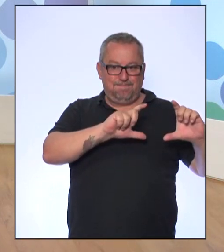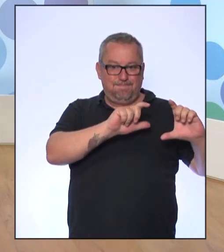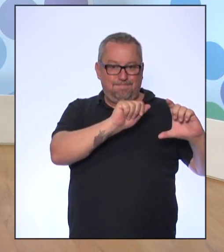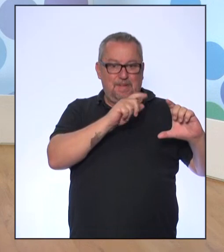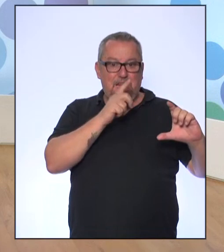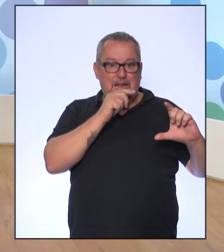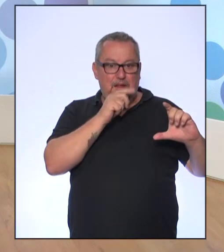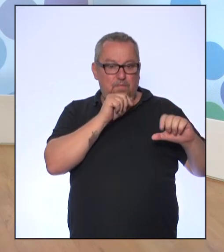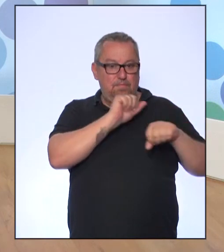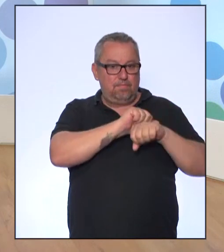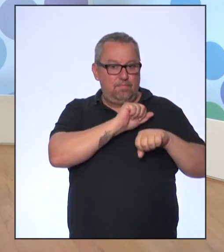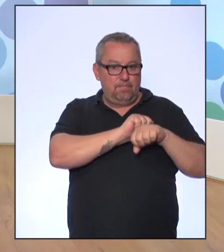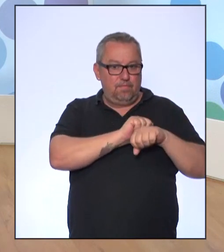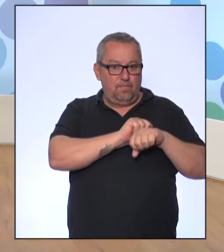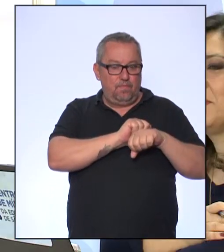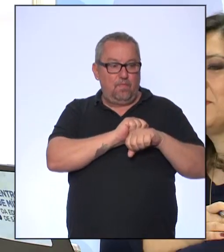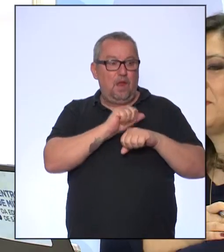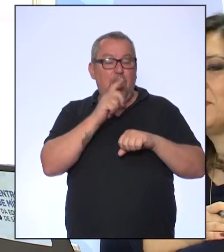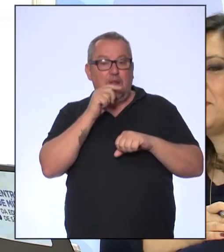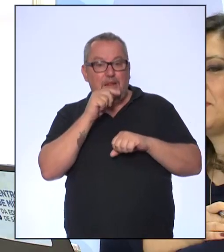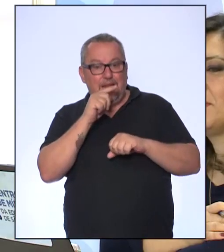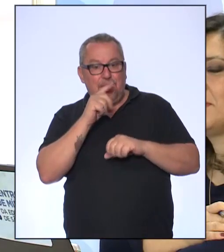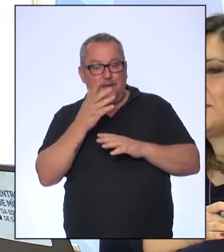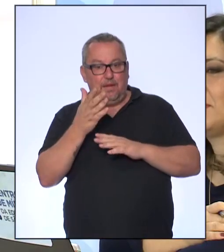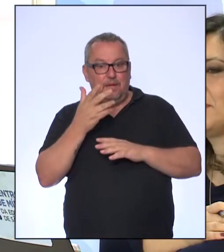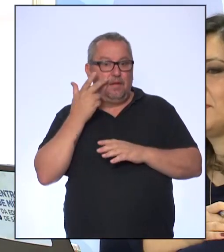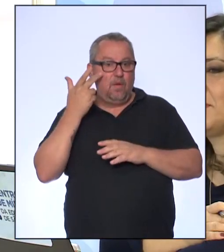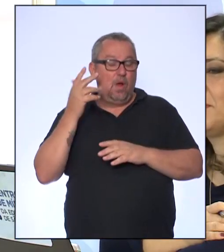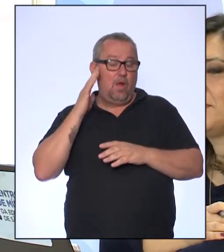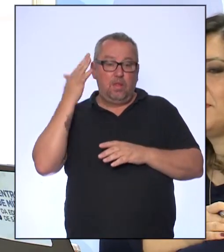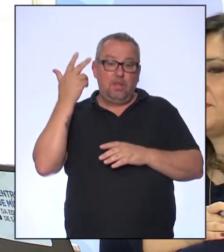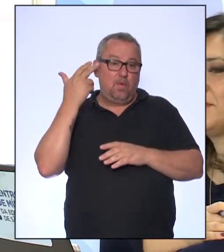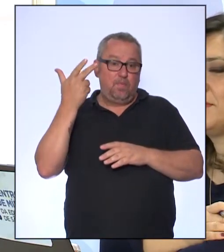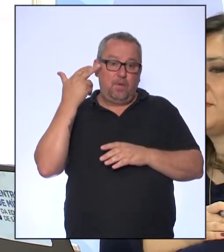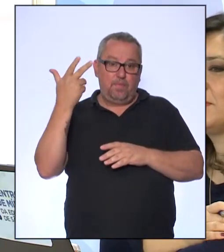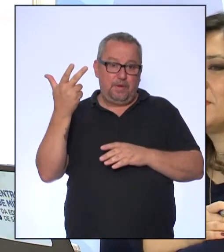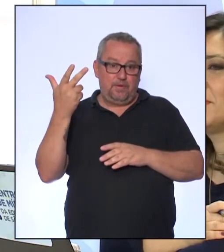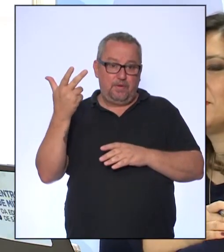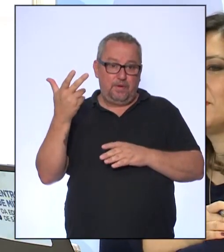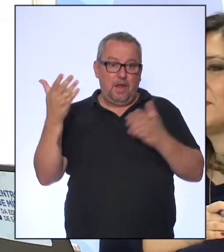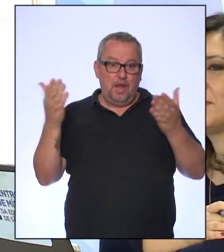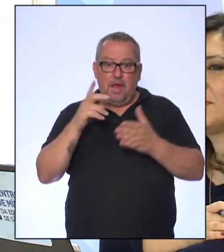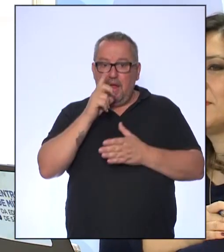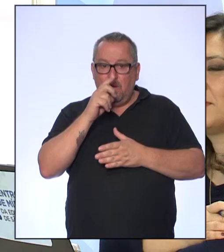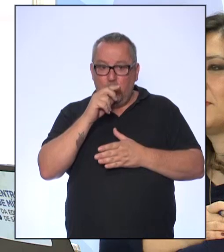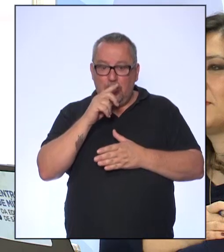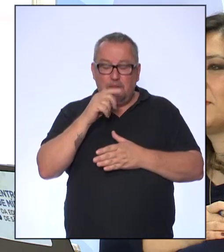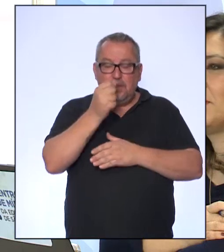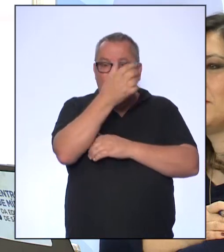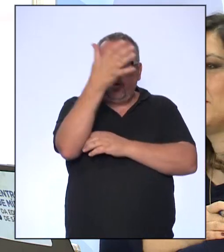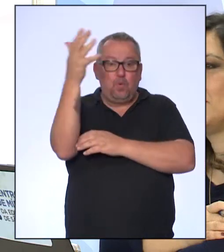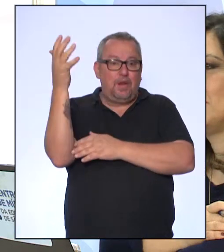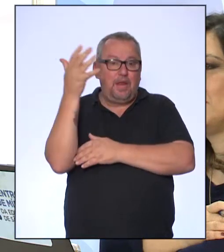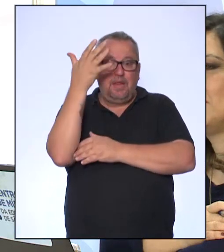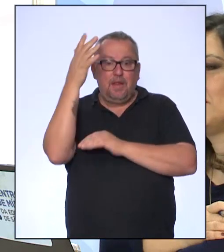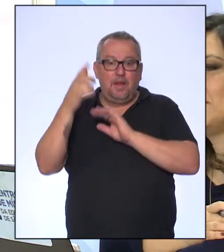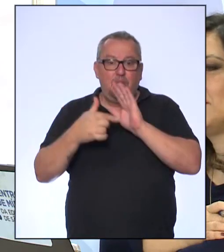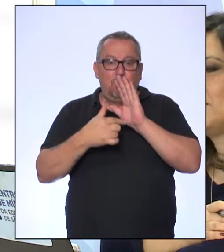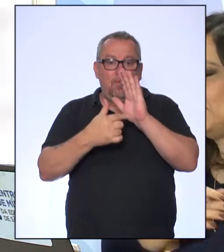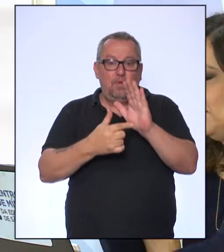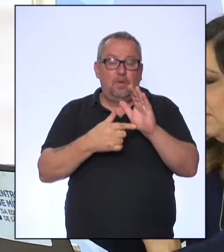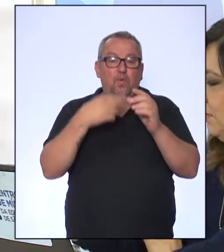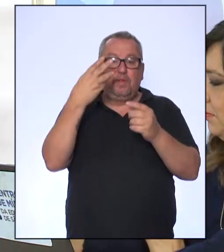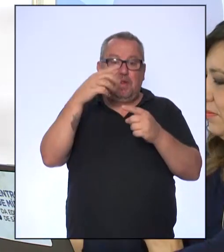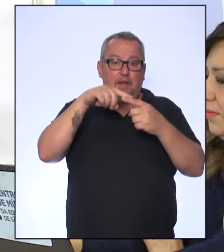água líquida, água sólida. Isso acontece naturalmente na natureza. A água, nesse momento, na natureza, ela apresenta-se nos seus